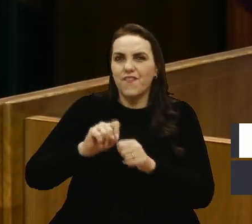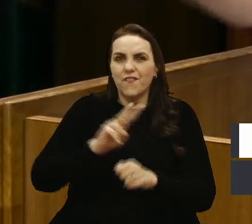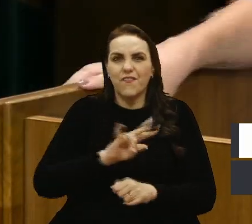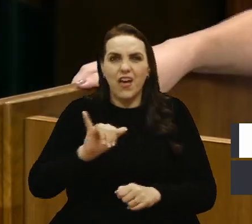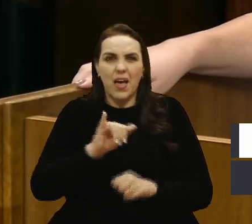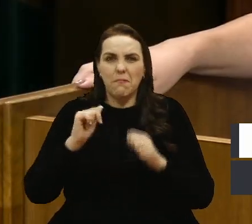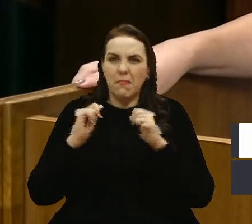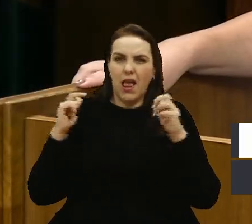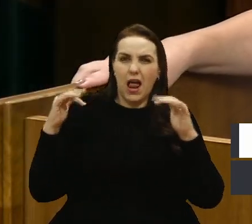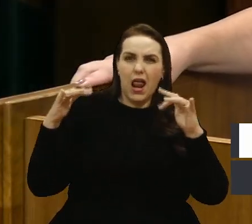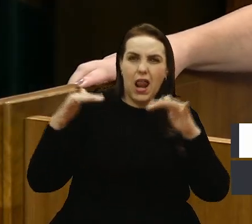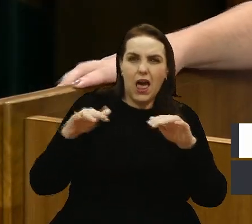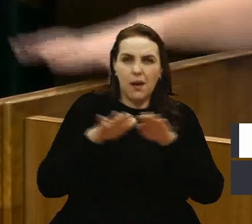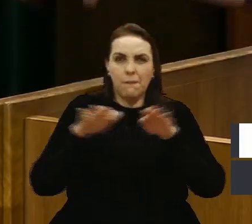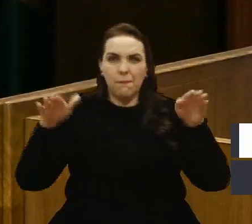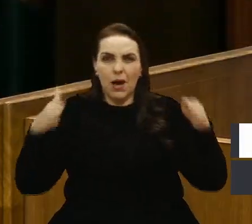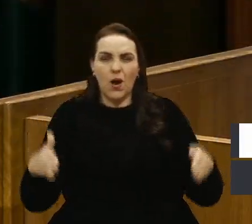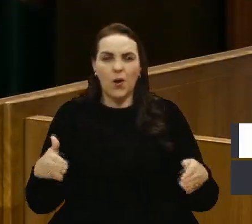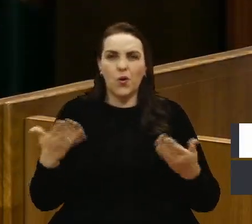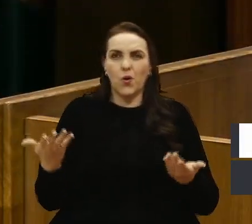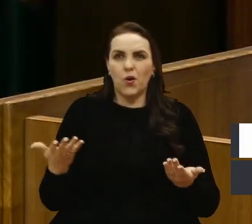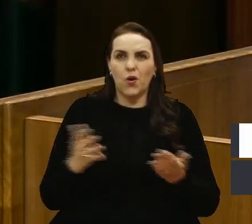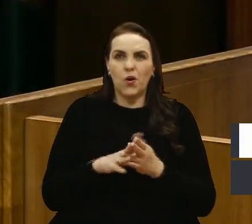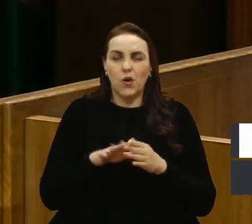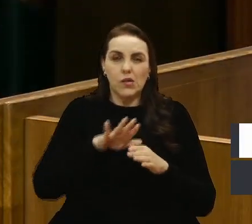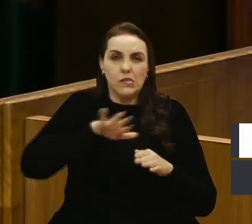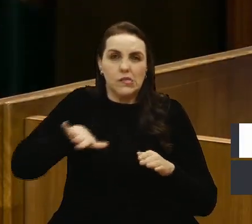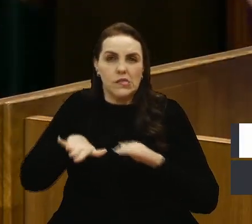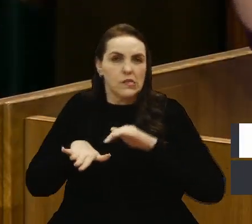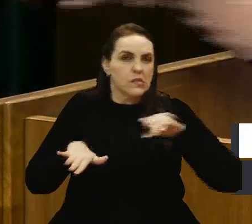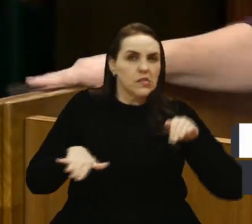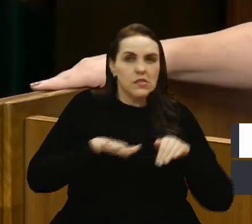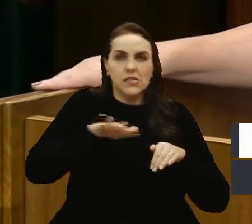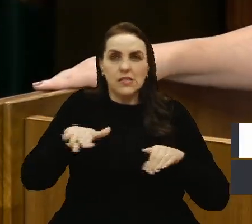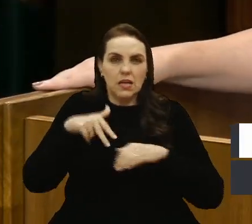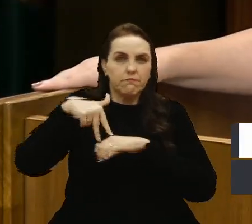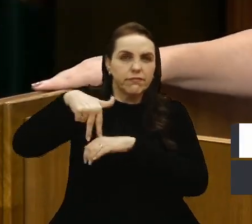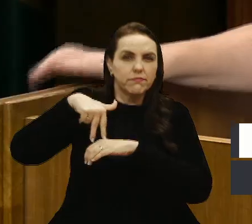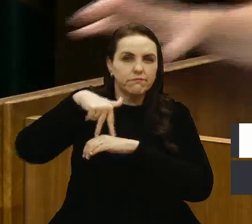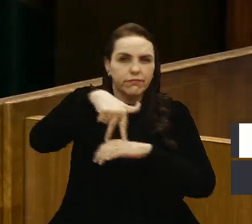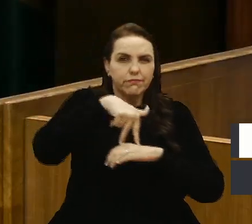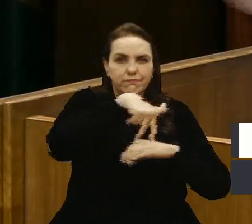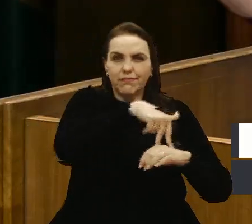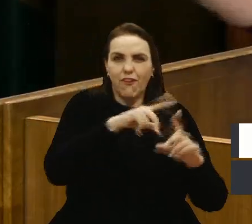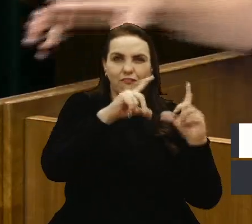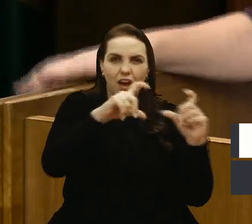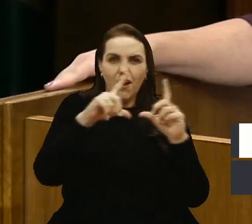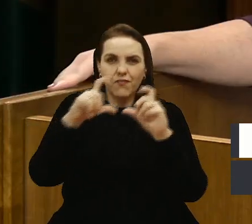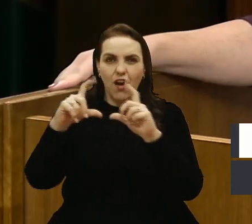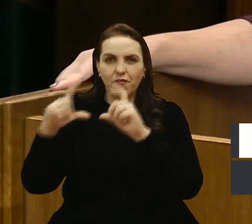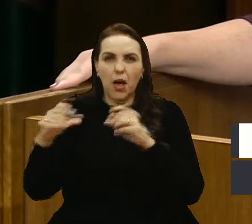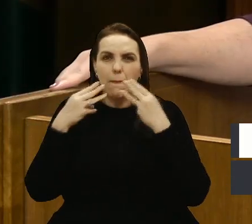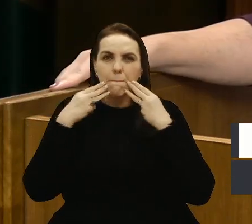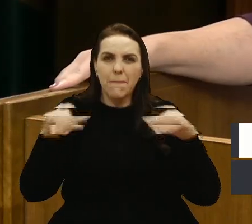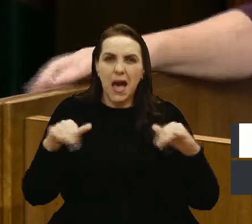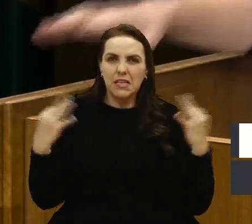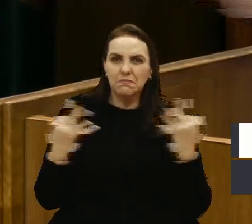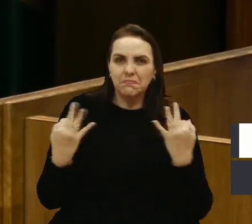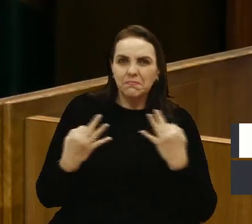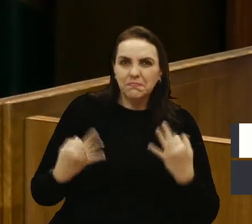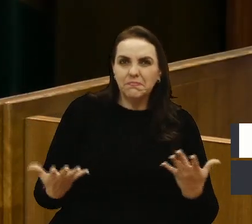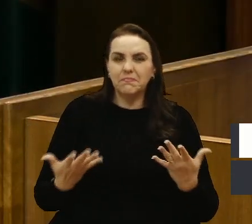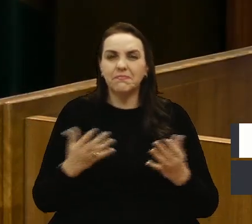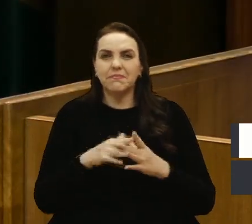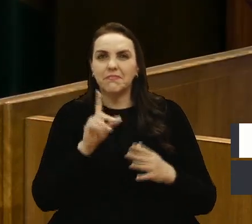de pessoas em cima do palco, um quase derrubando o outro, porque todos têm que aparecer na foto, o marketing é muito bom,